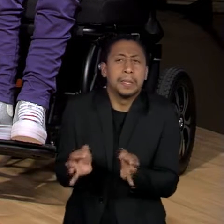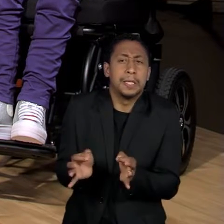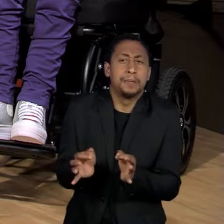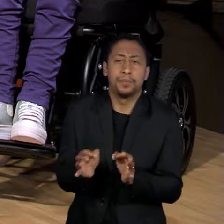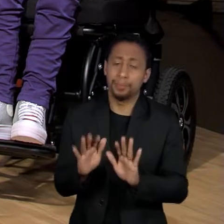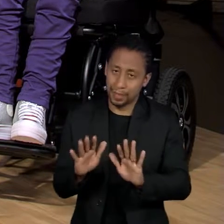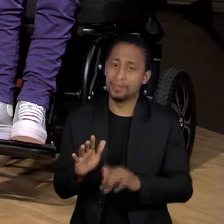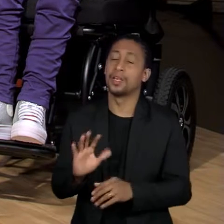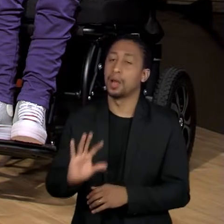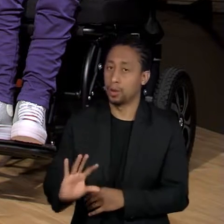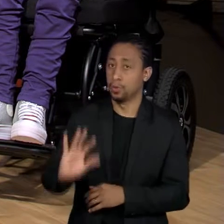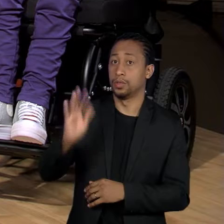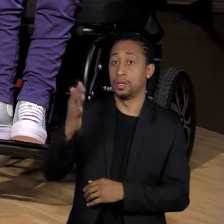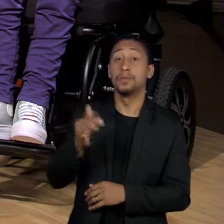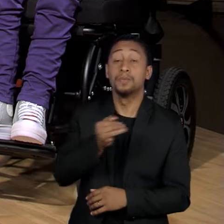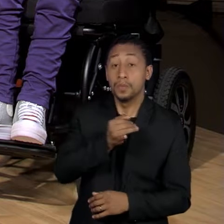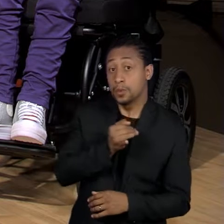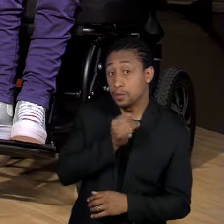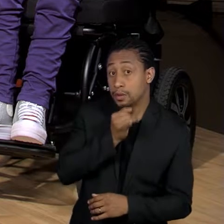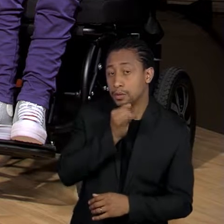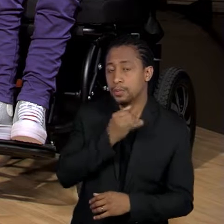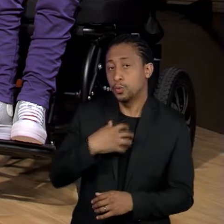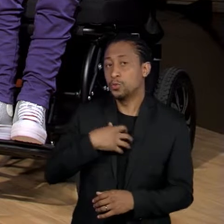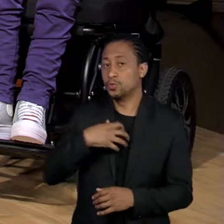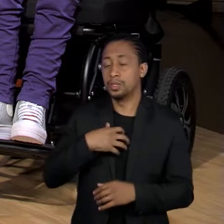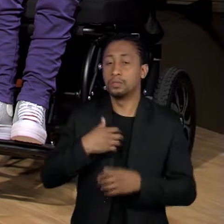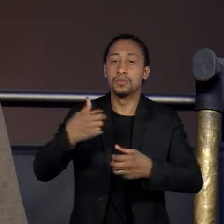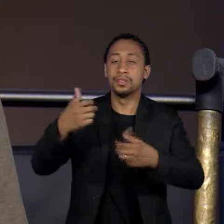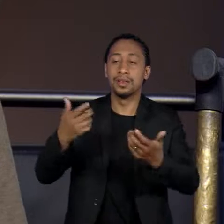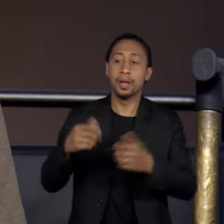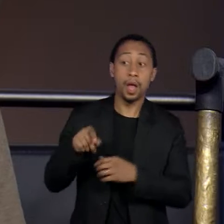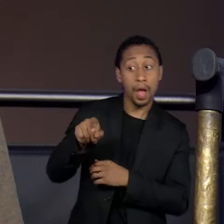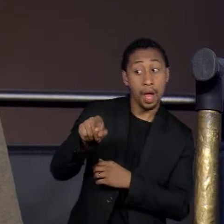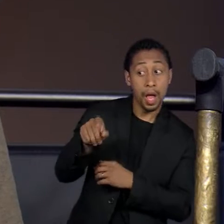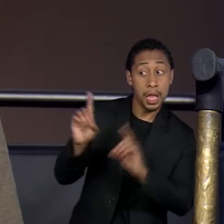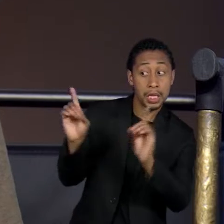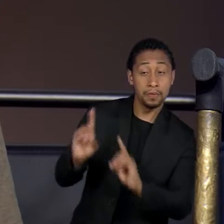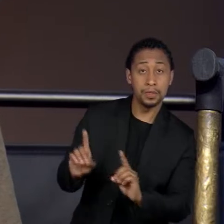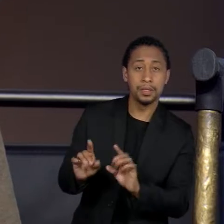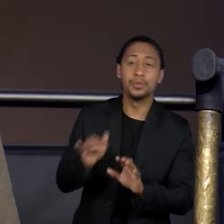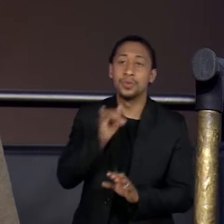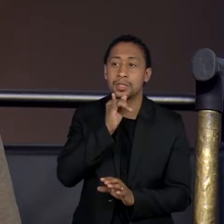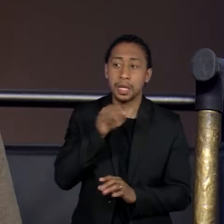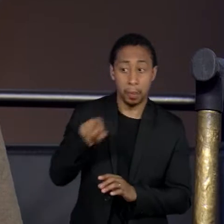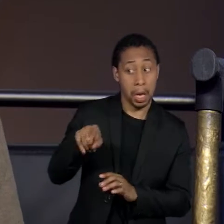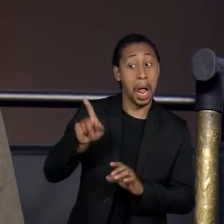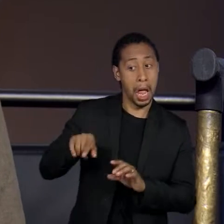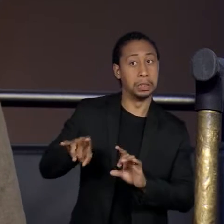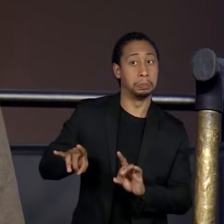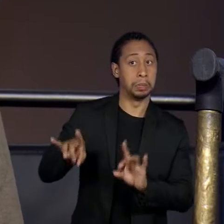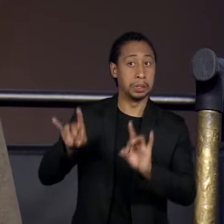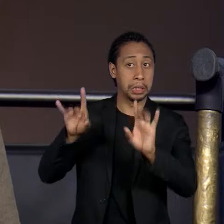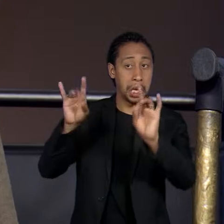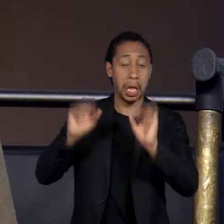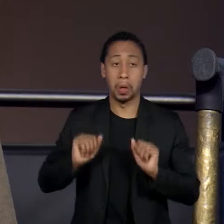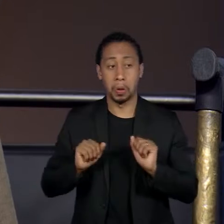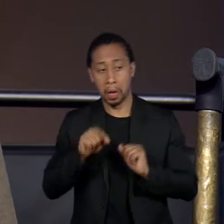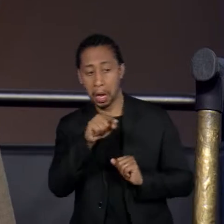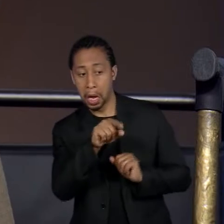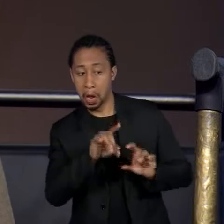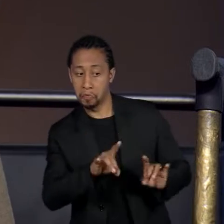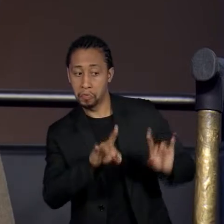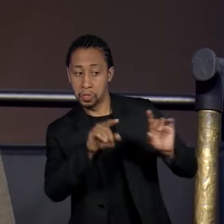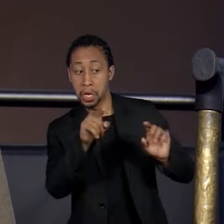que você se refere a pessoas com deficiência. O Ivan é especial, a Vanessa é